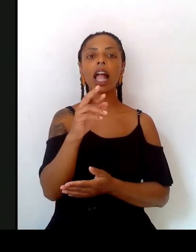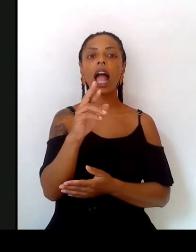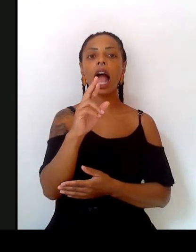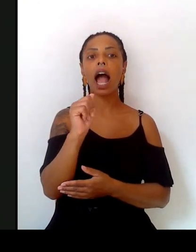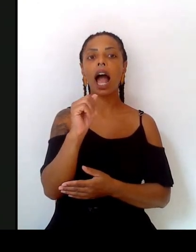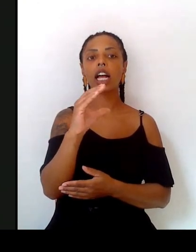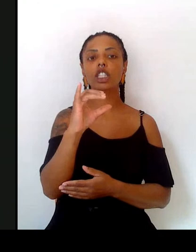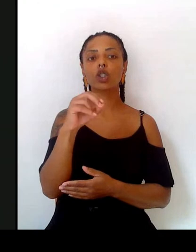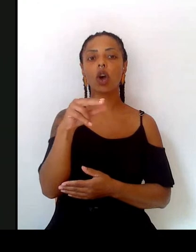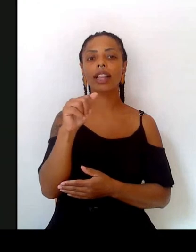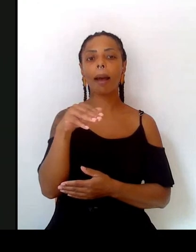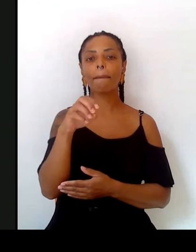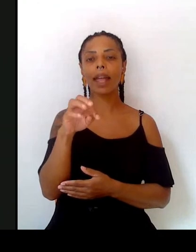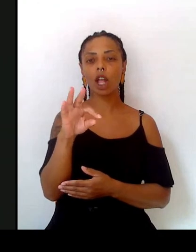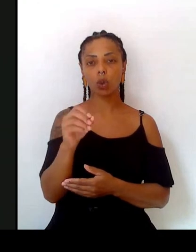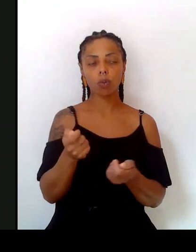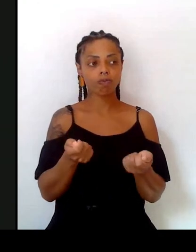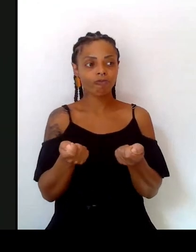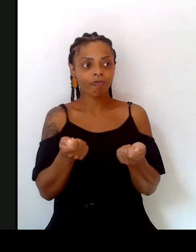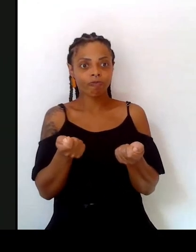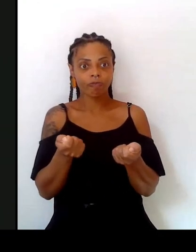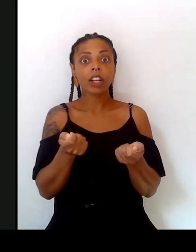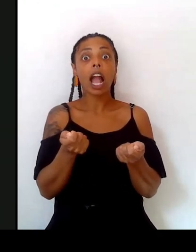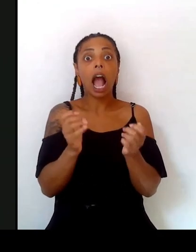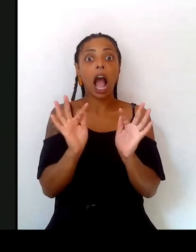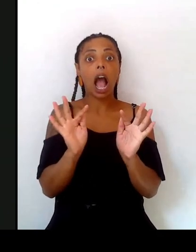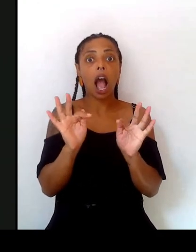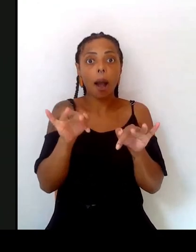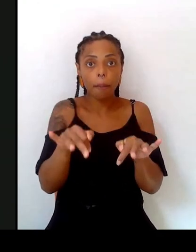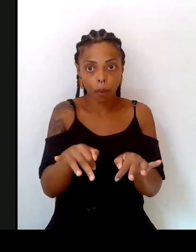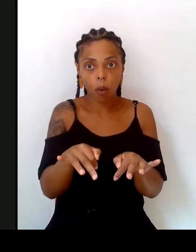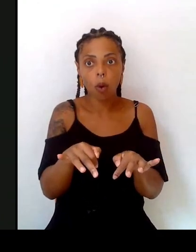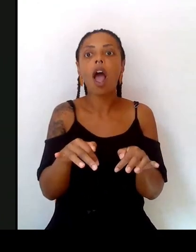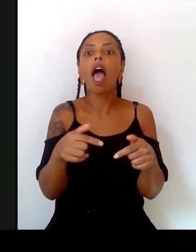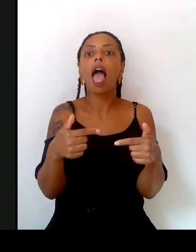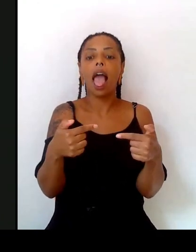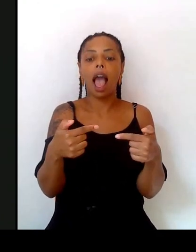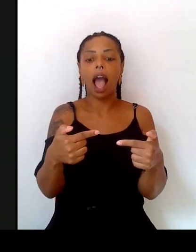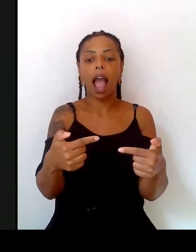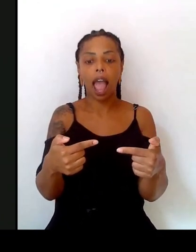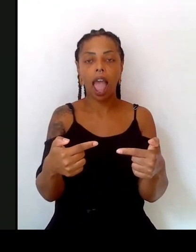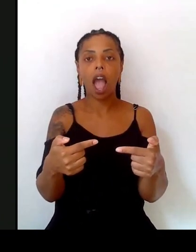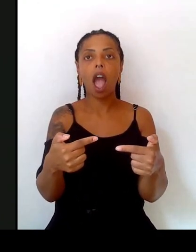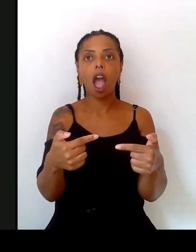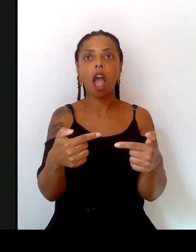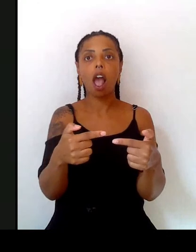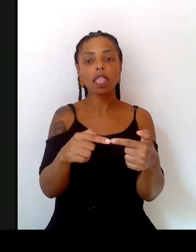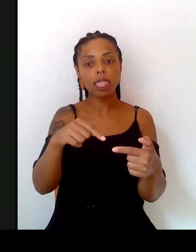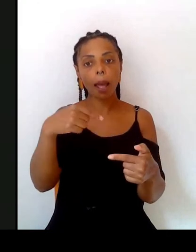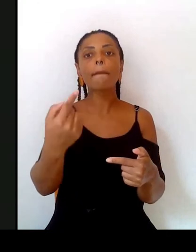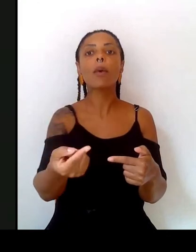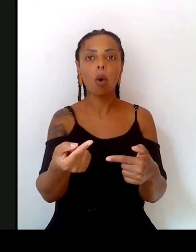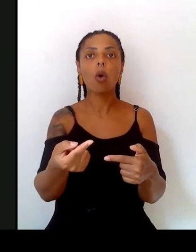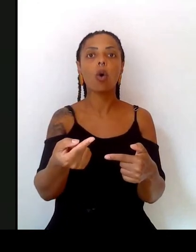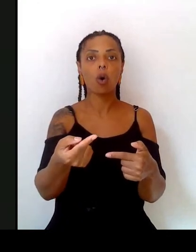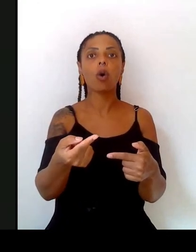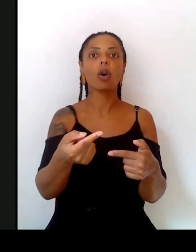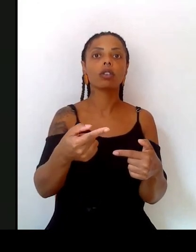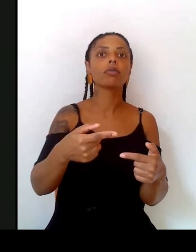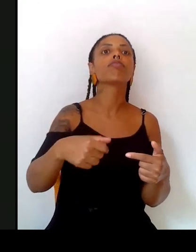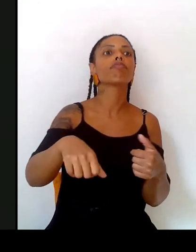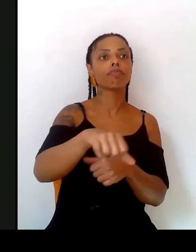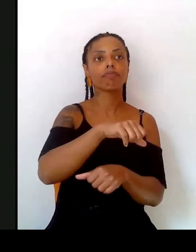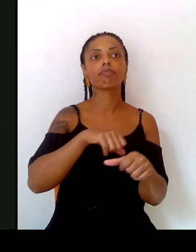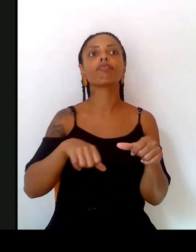a guerra houve racionamento que continua depois da guerra e ele terminou nesse ano então foi um momento de virada importante